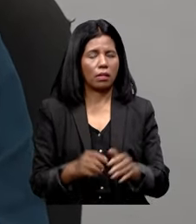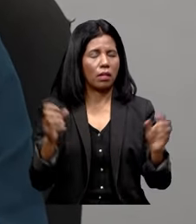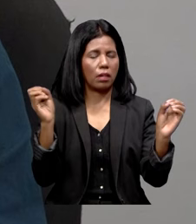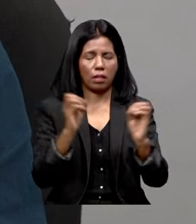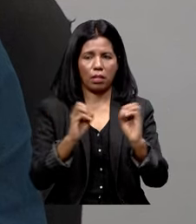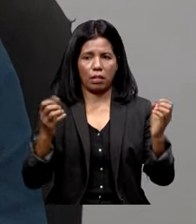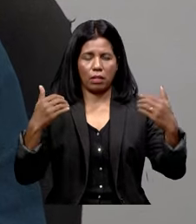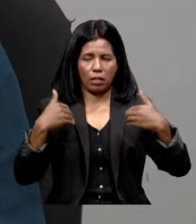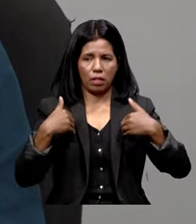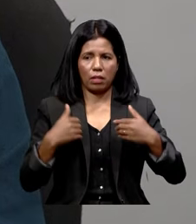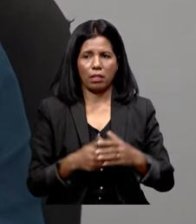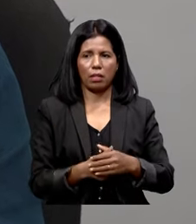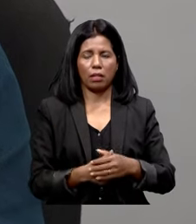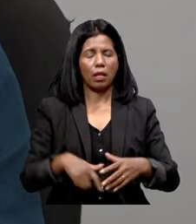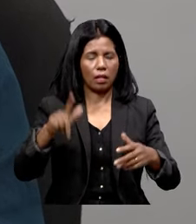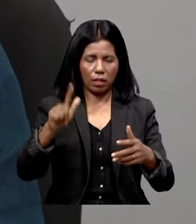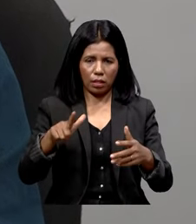La hija be sedar ke zero sida kono